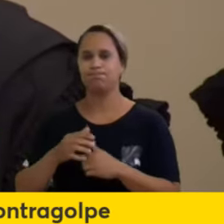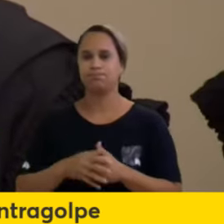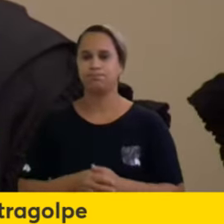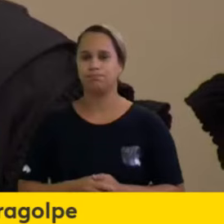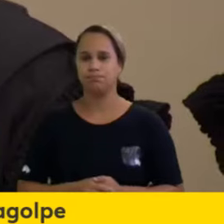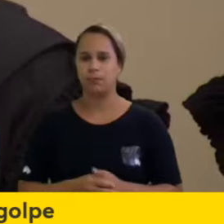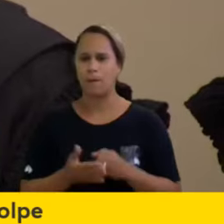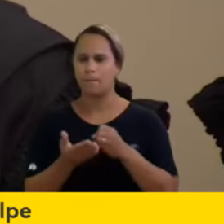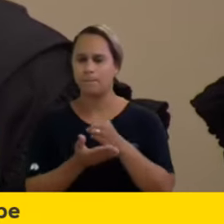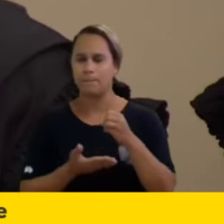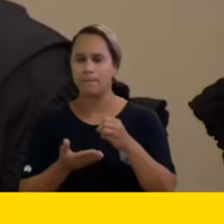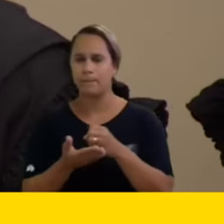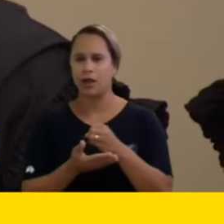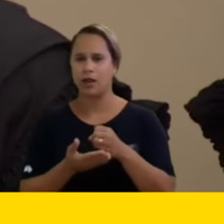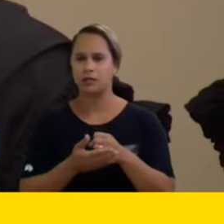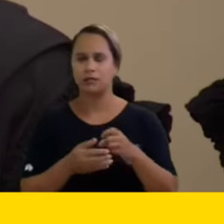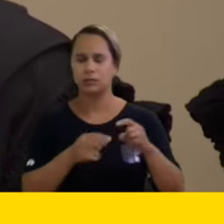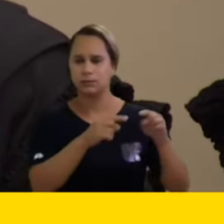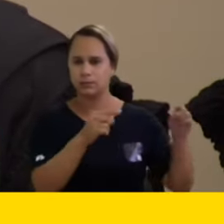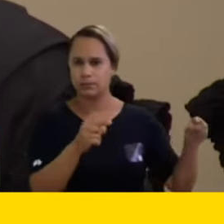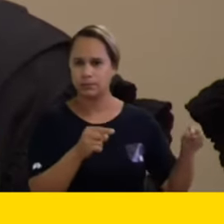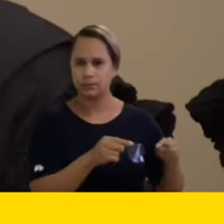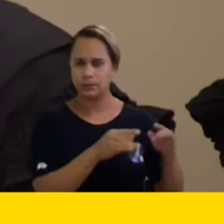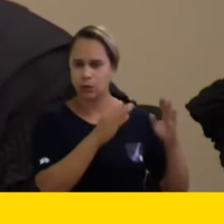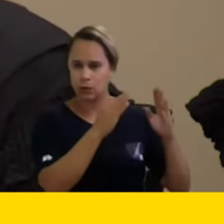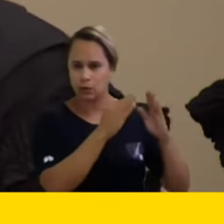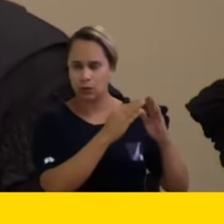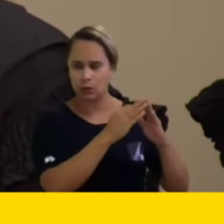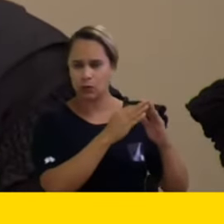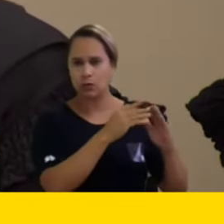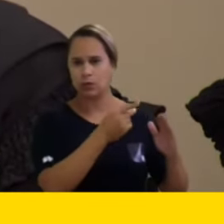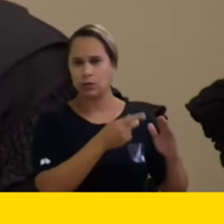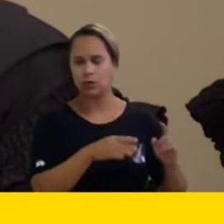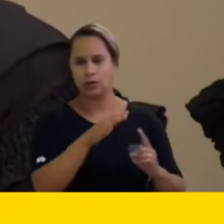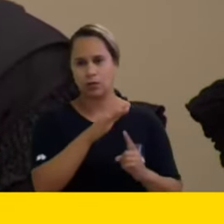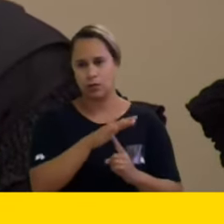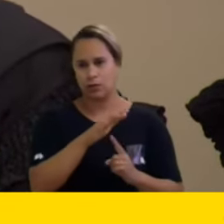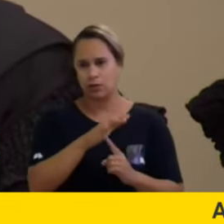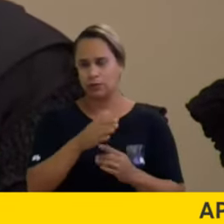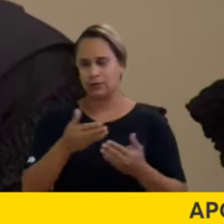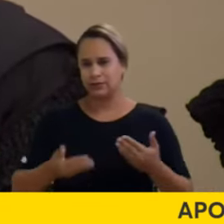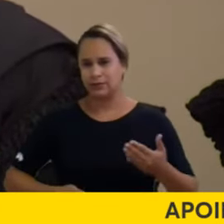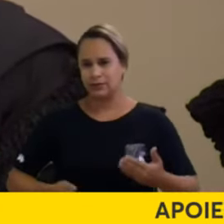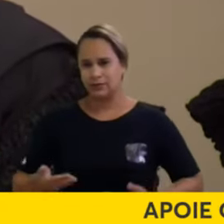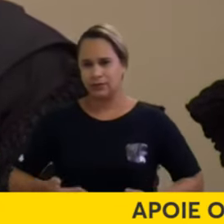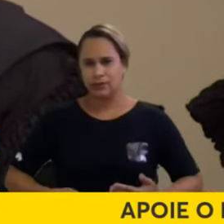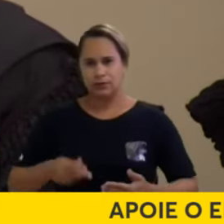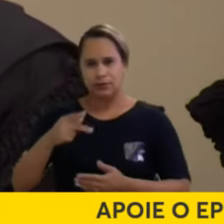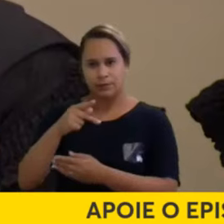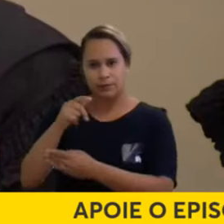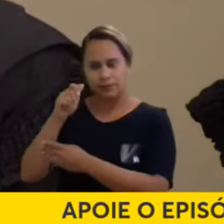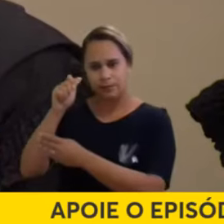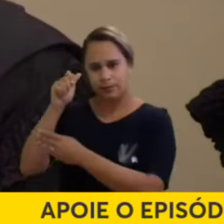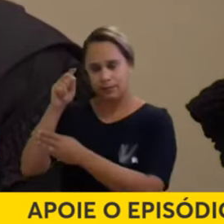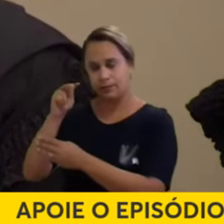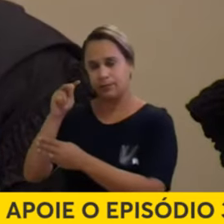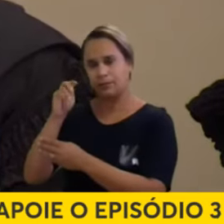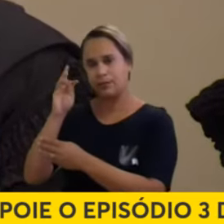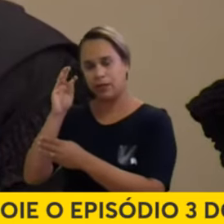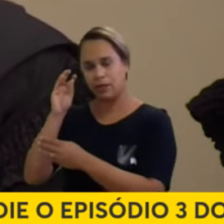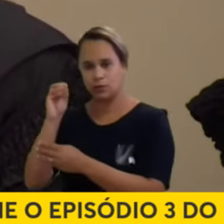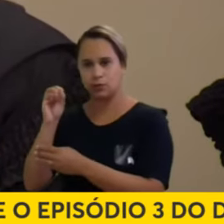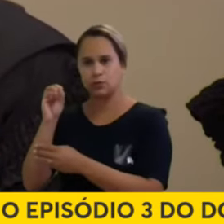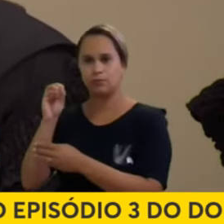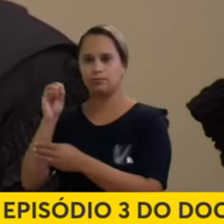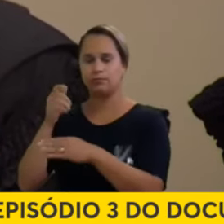no domicílio litoral do Estado do Paraná serviços da brat Invest serviço de coffee break locação de